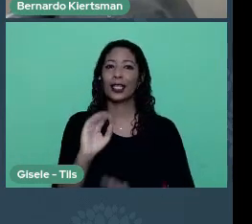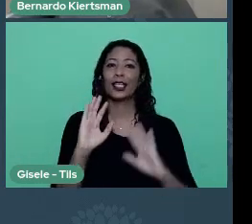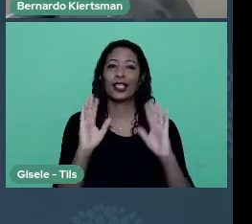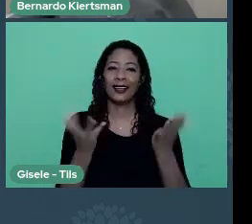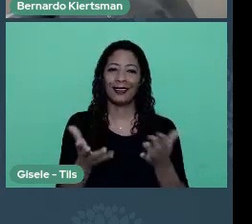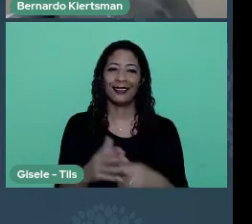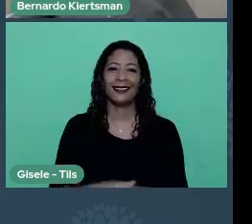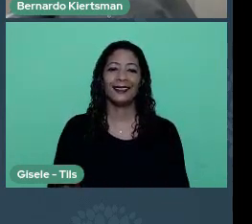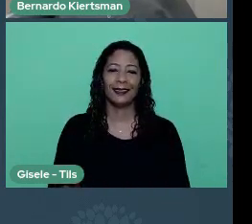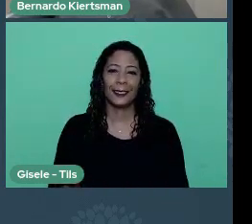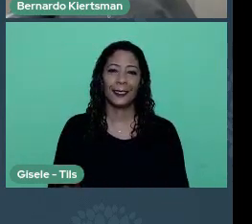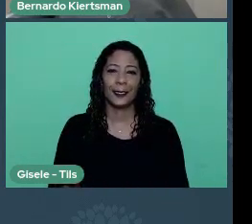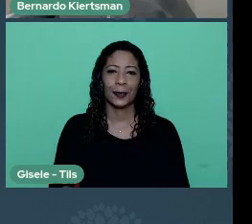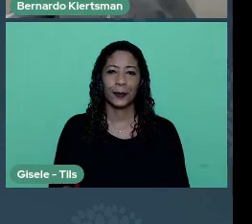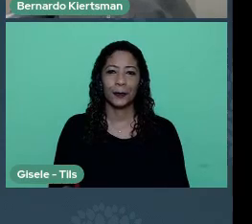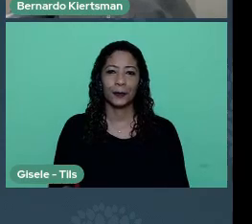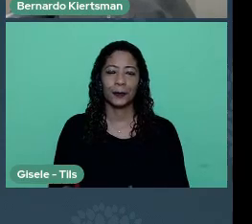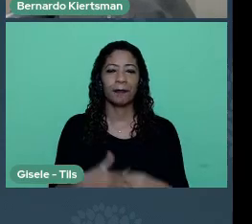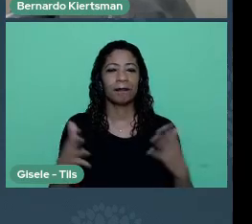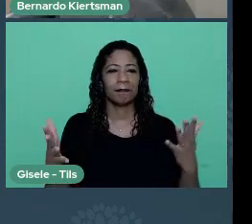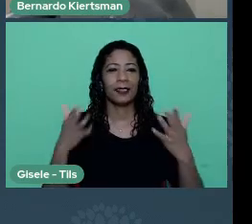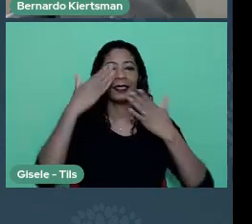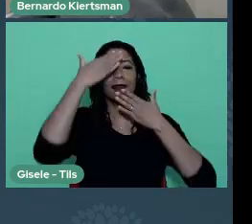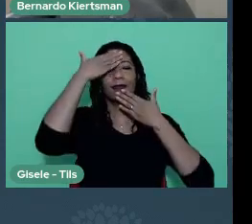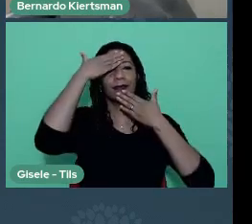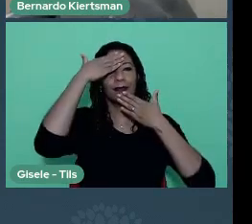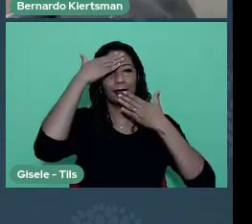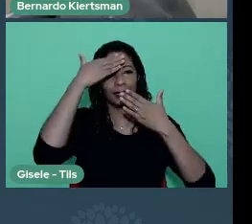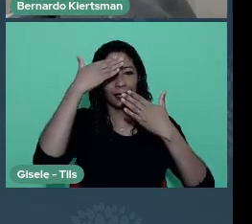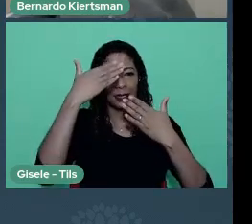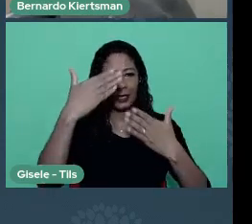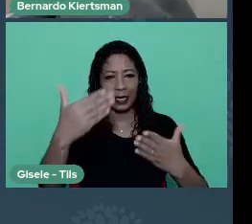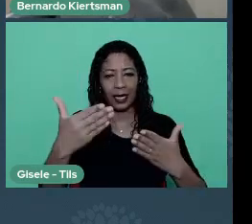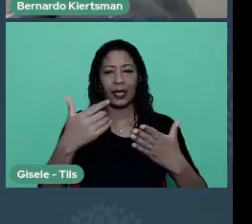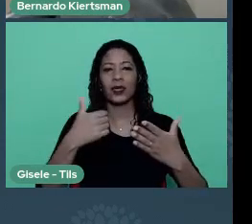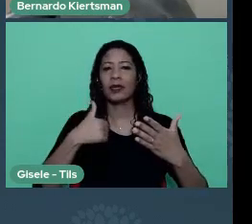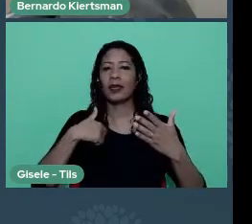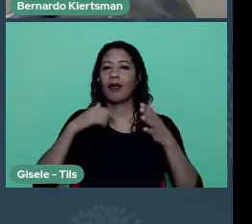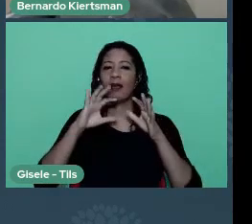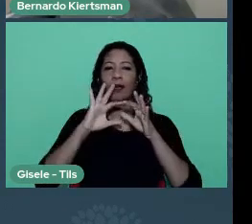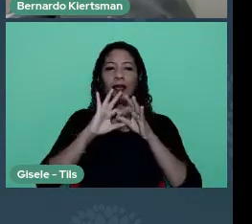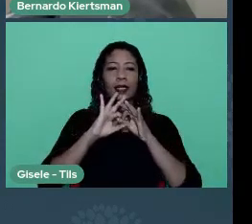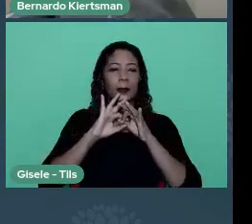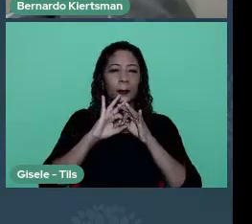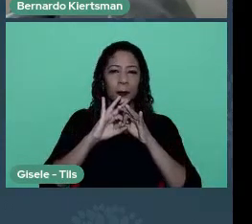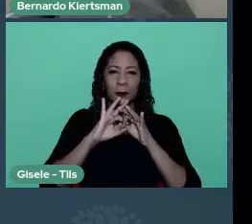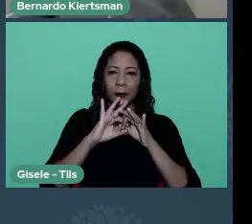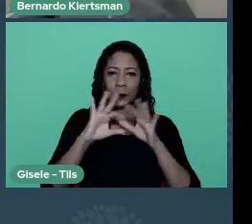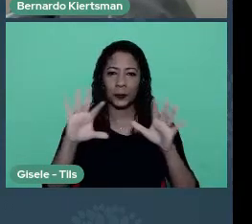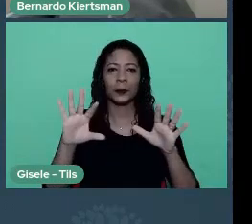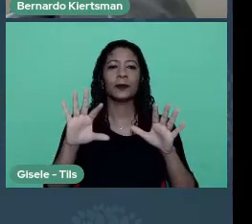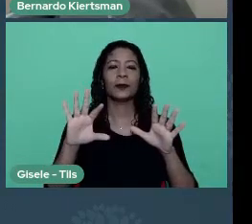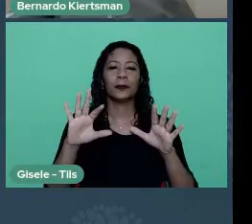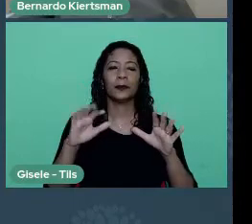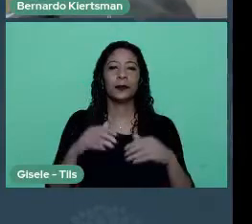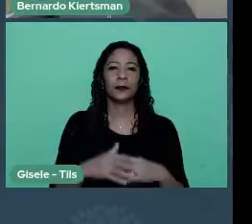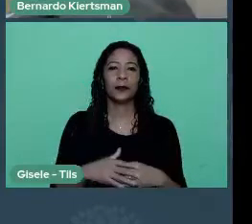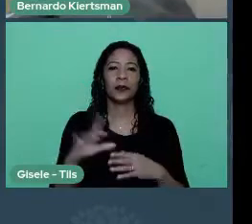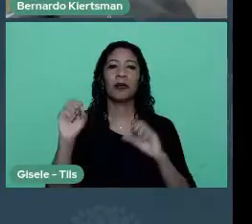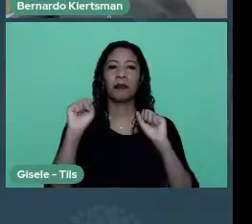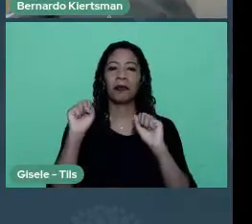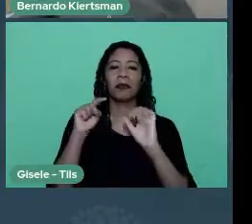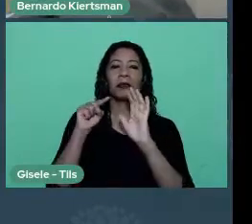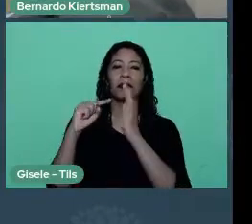menos. Então, muito obrigado, e eu estou disposto a estar com vocês aqui para